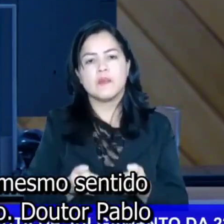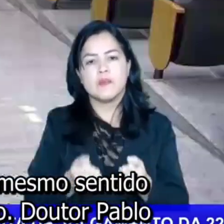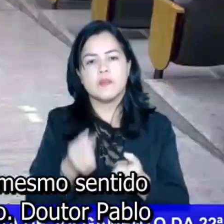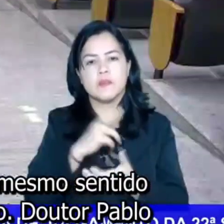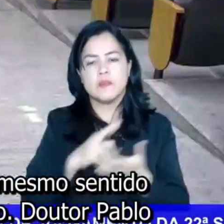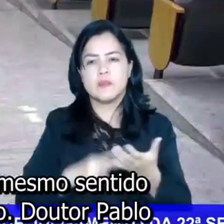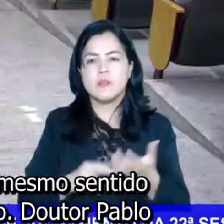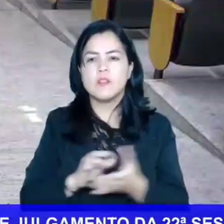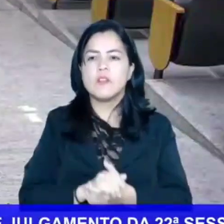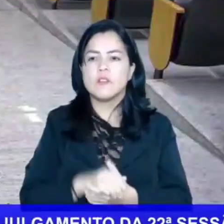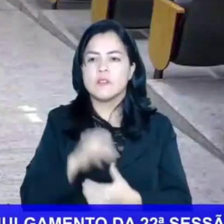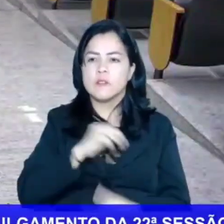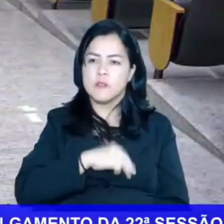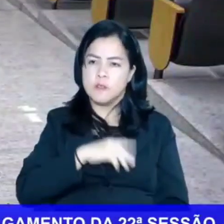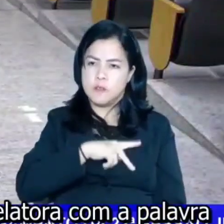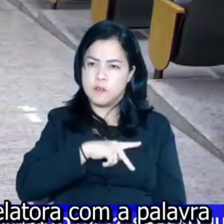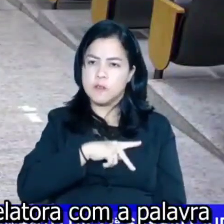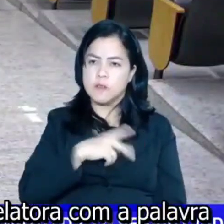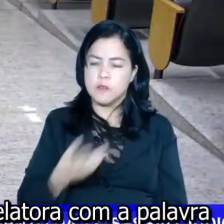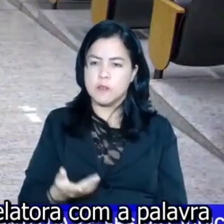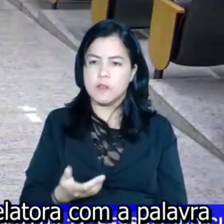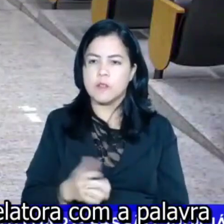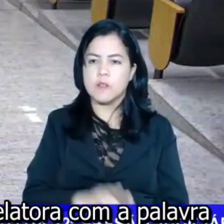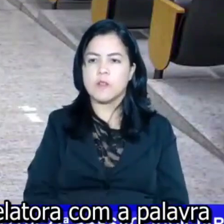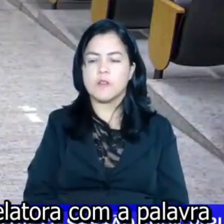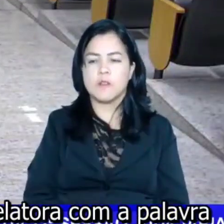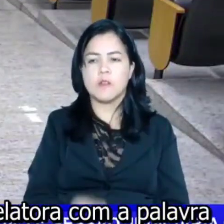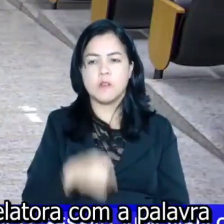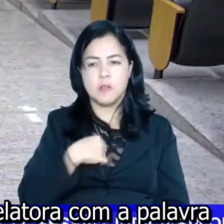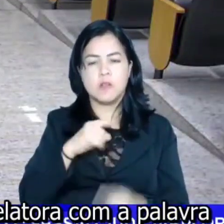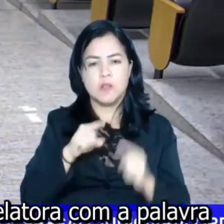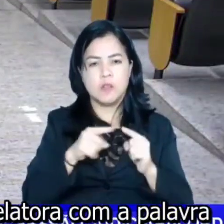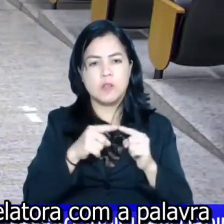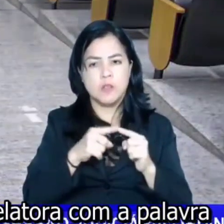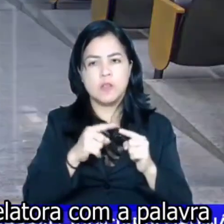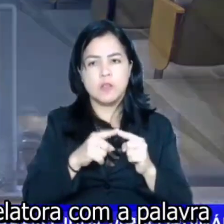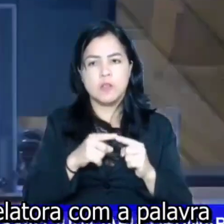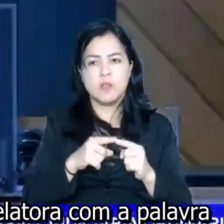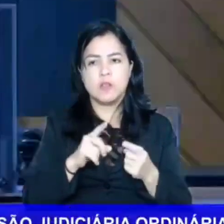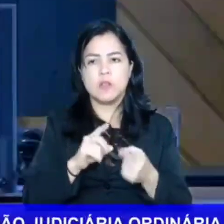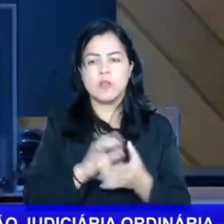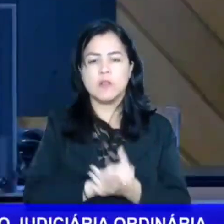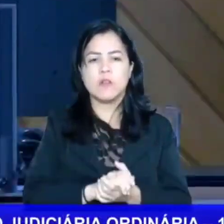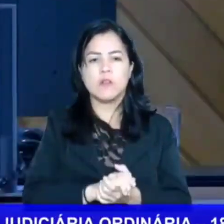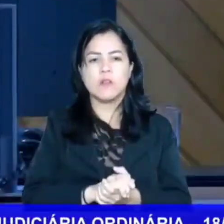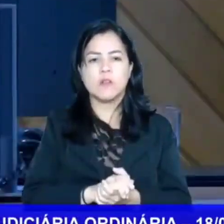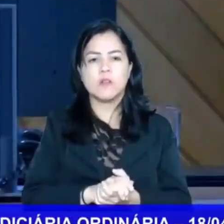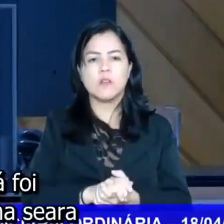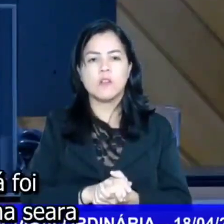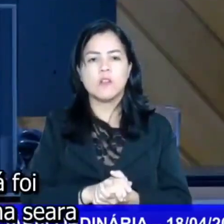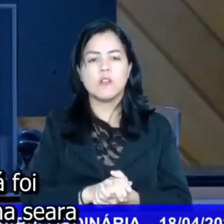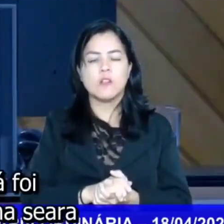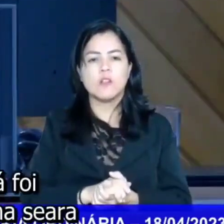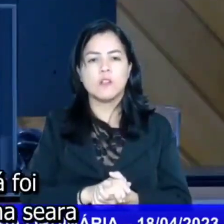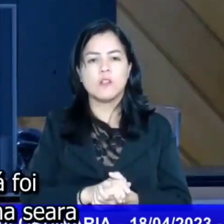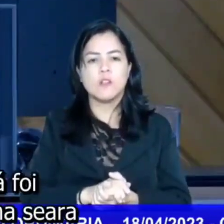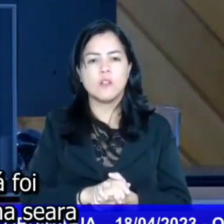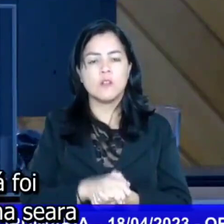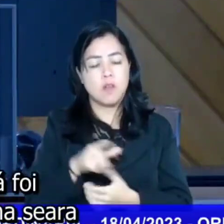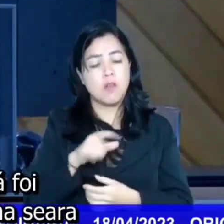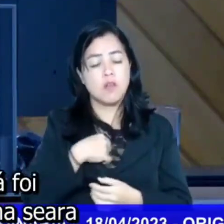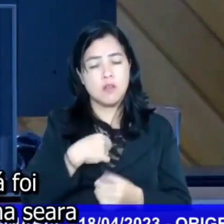relatório. Imagem ampla do plenário. O presidente reitera o parecer ofertado. Reiterado, relatora com a palavra. Foco na juíza Paola. Aqui também